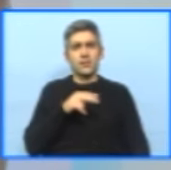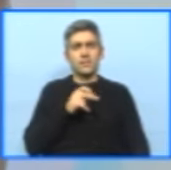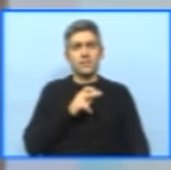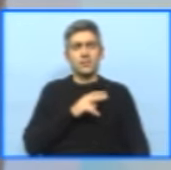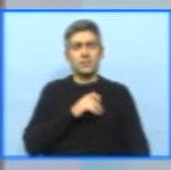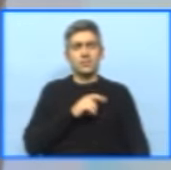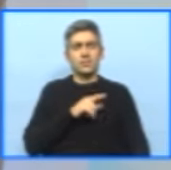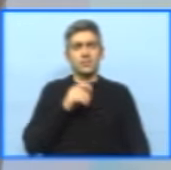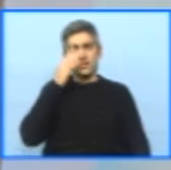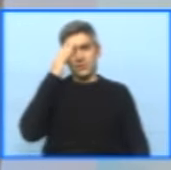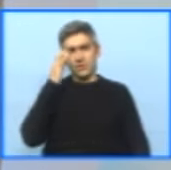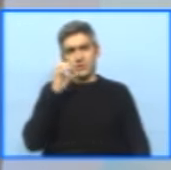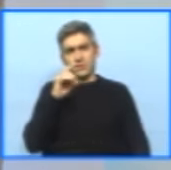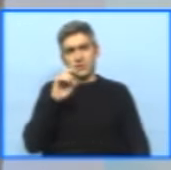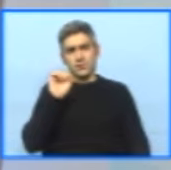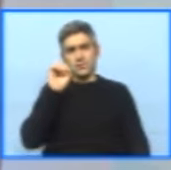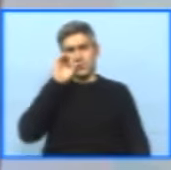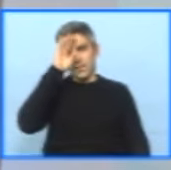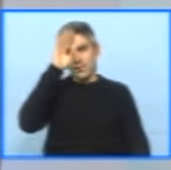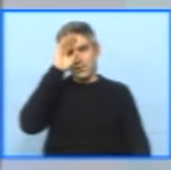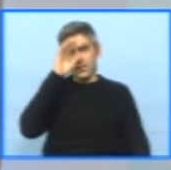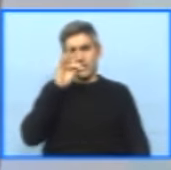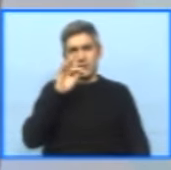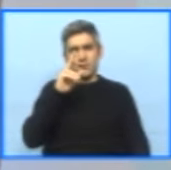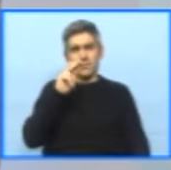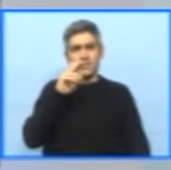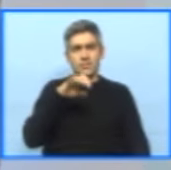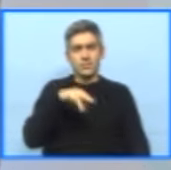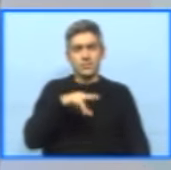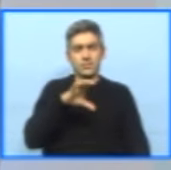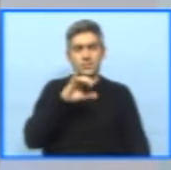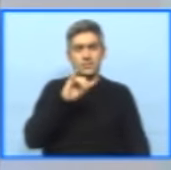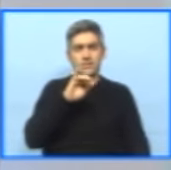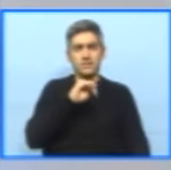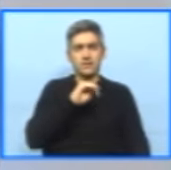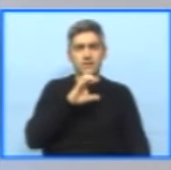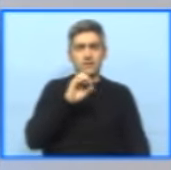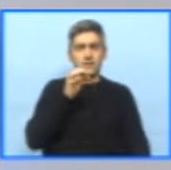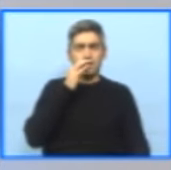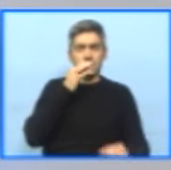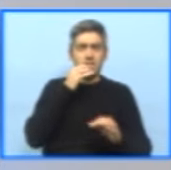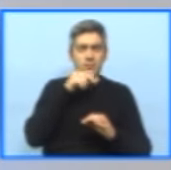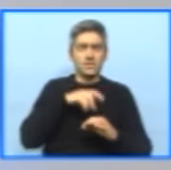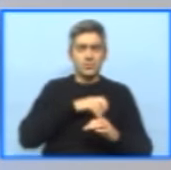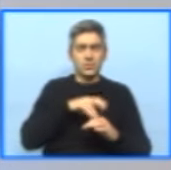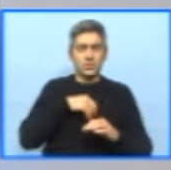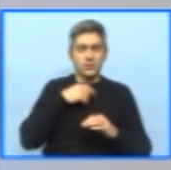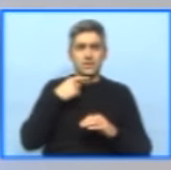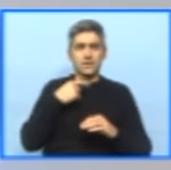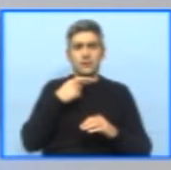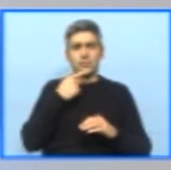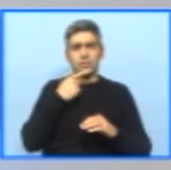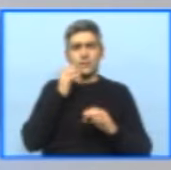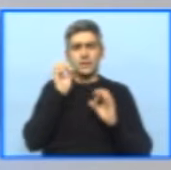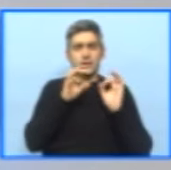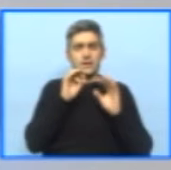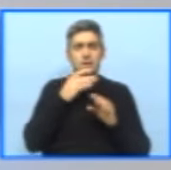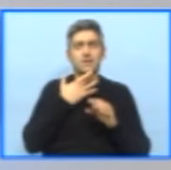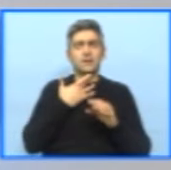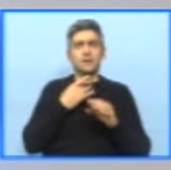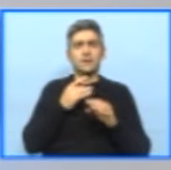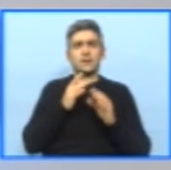do Papa Francisco. O Papa Francisco fala deste mundo que está cheio de sinais da sede de Deus e que este mundo precisa